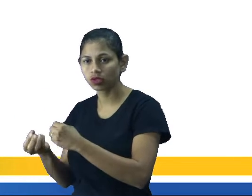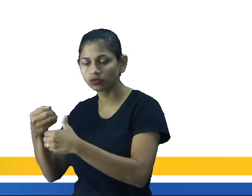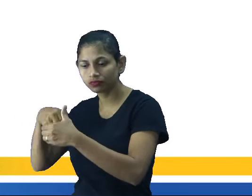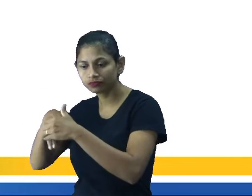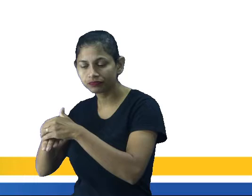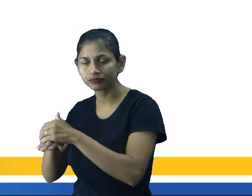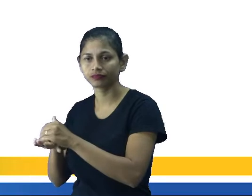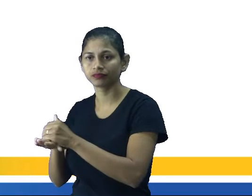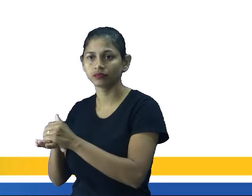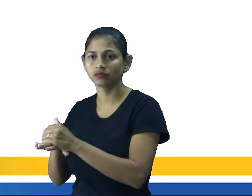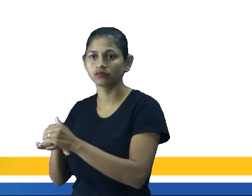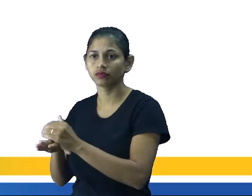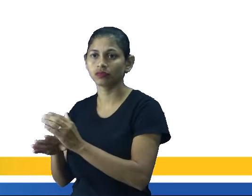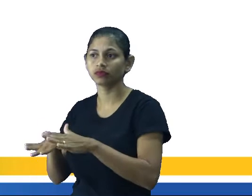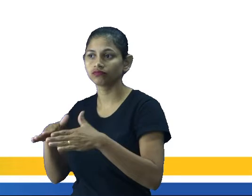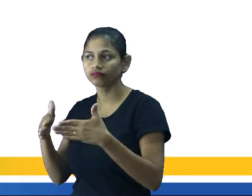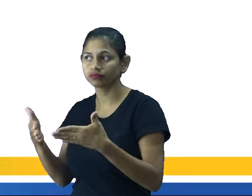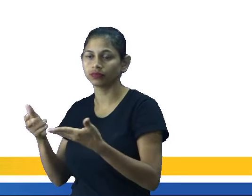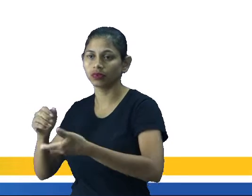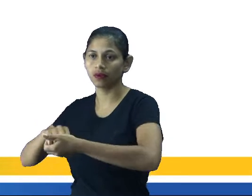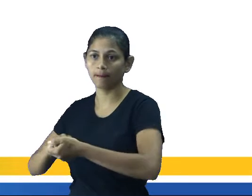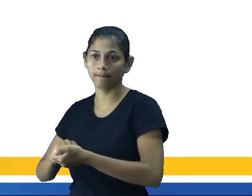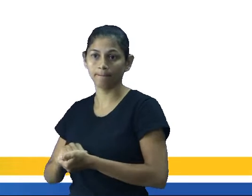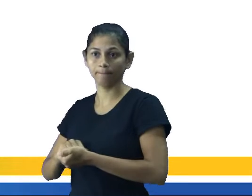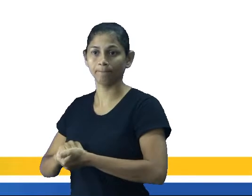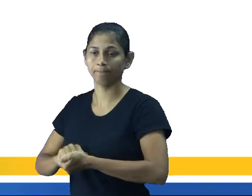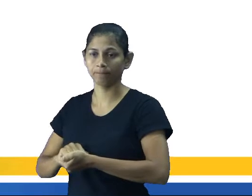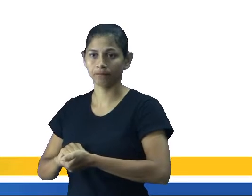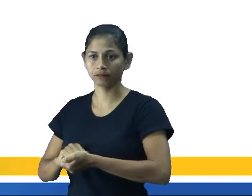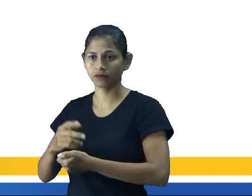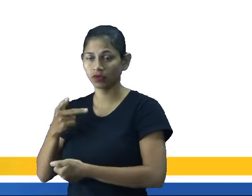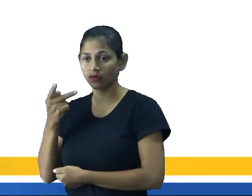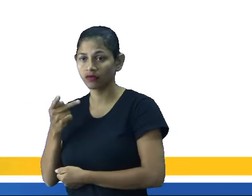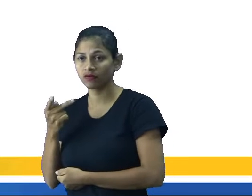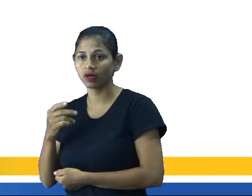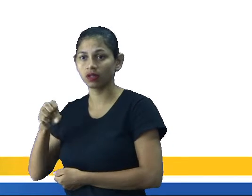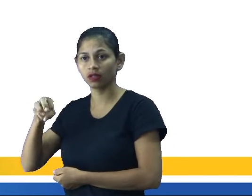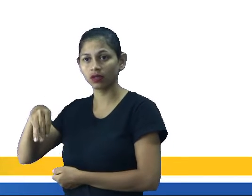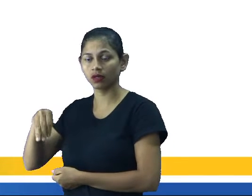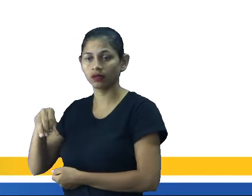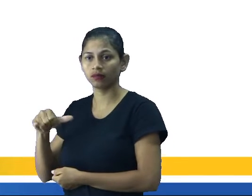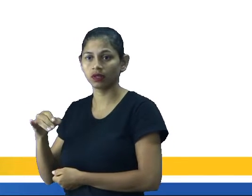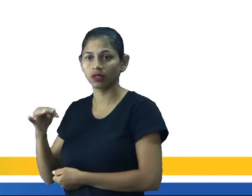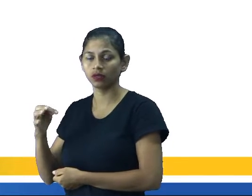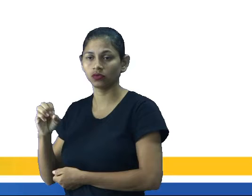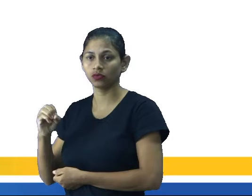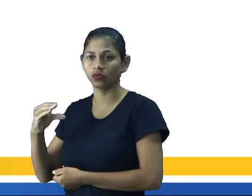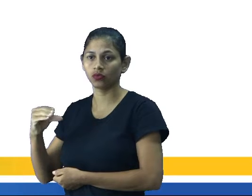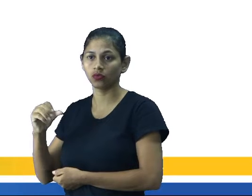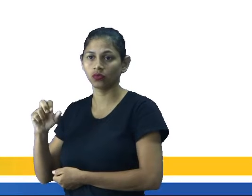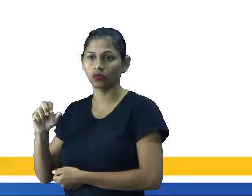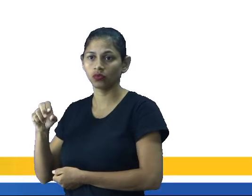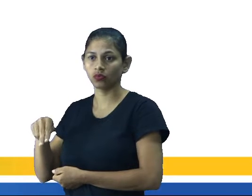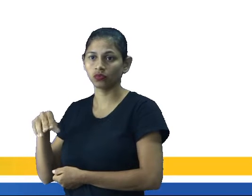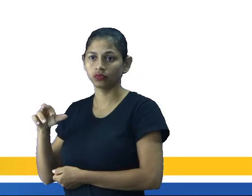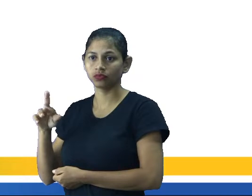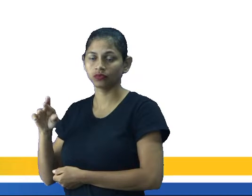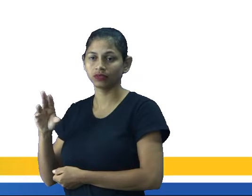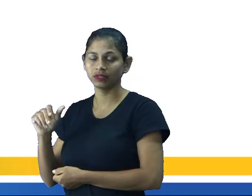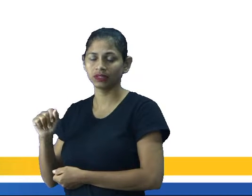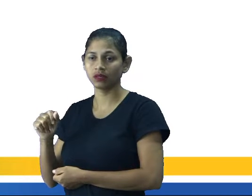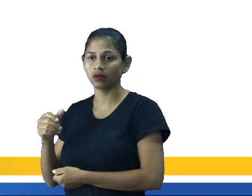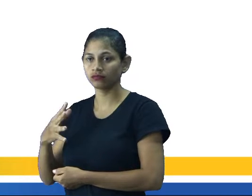substâncias, sintetizar carboidratos. Quando se fala aí, nesse caso, de mitocôndria, estou falando então sobre a respiração